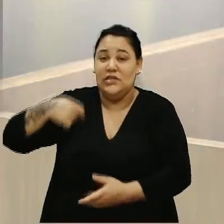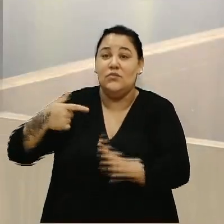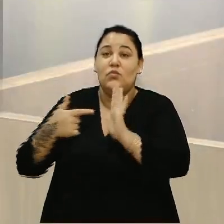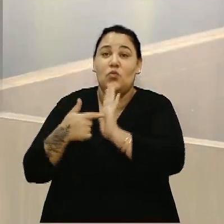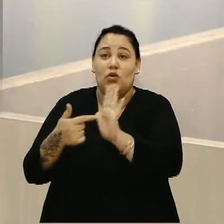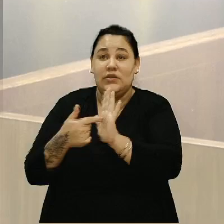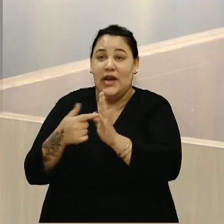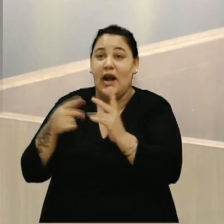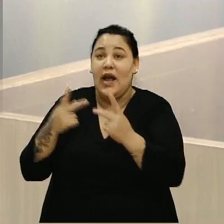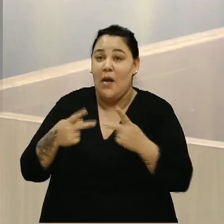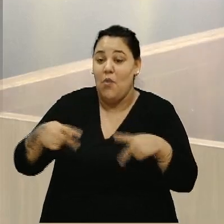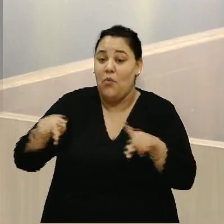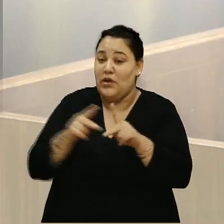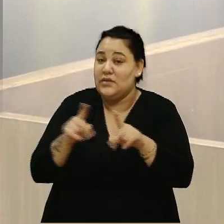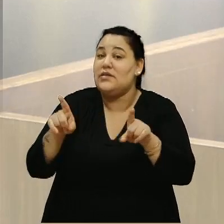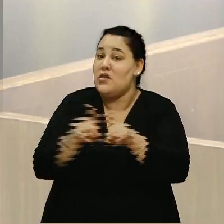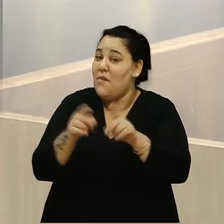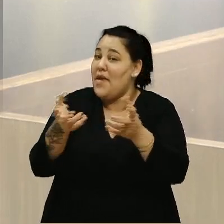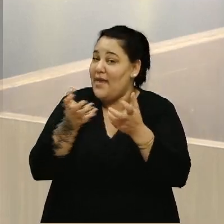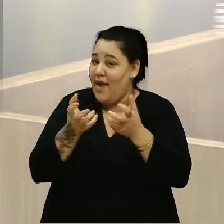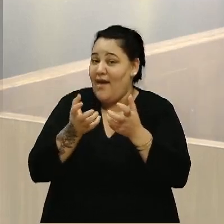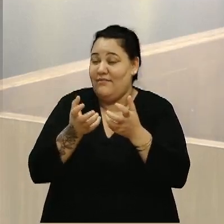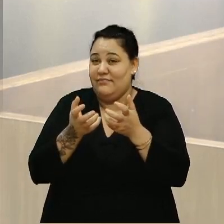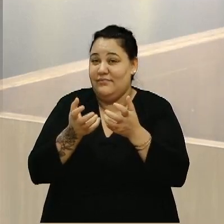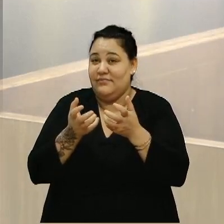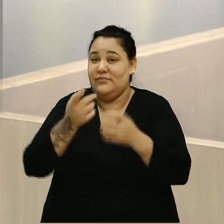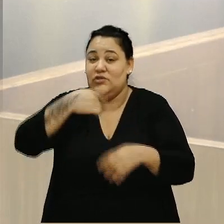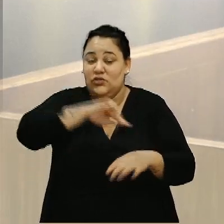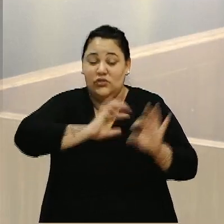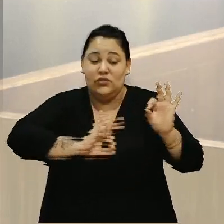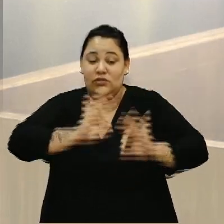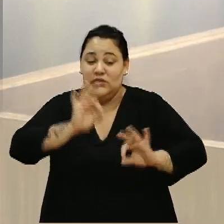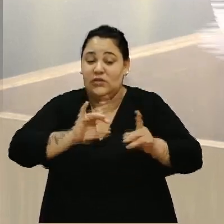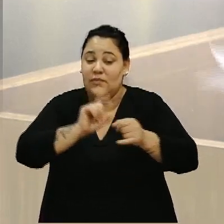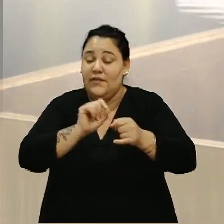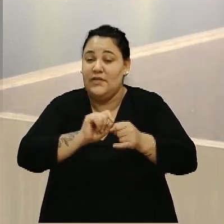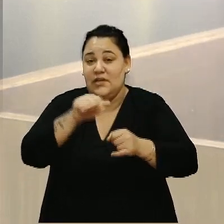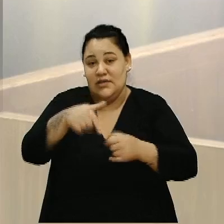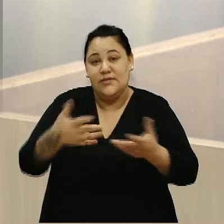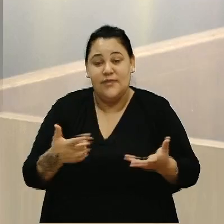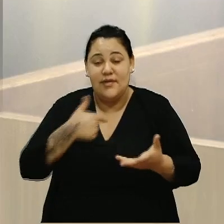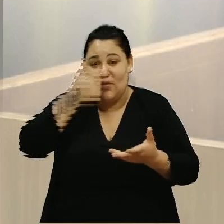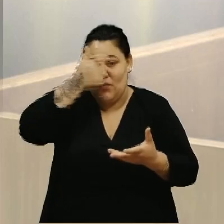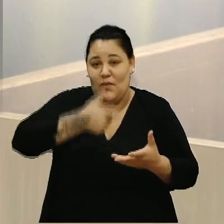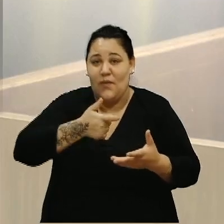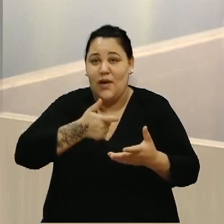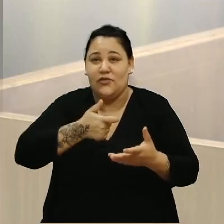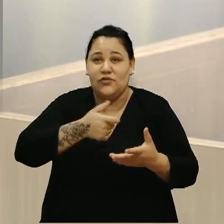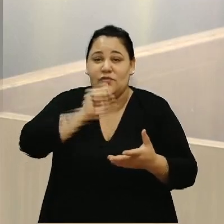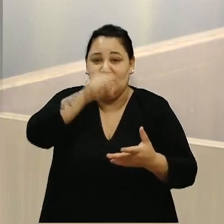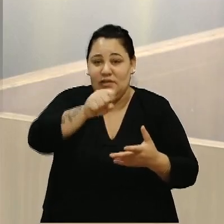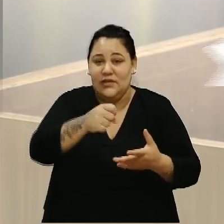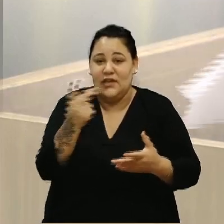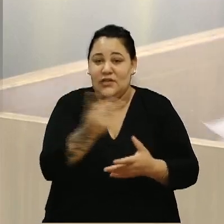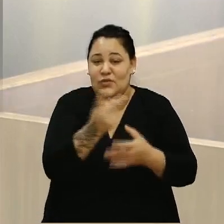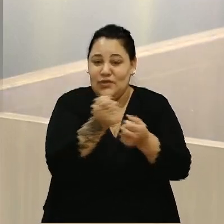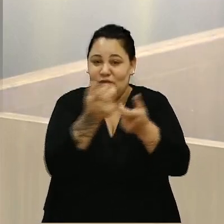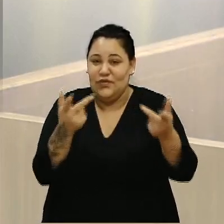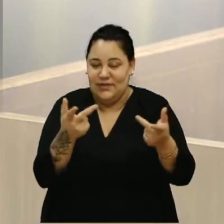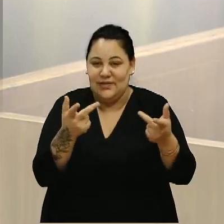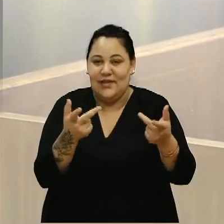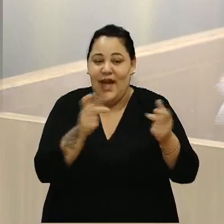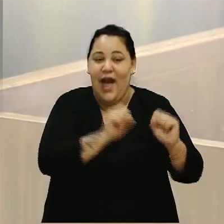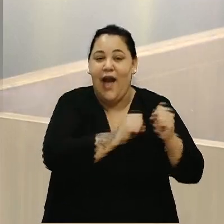que a população também quer e está organizada para isso. Eu acho que a junção dessas duas coisas,